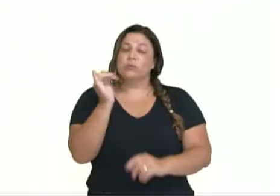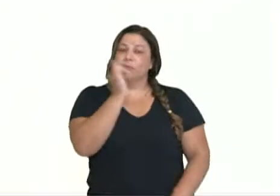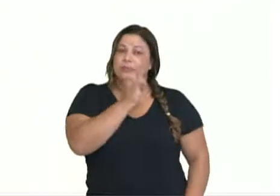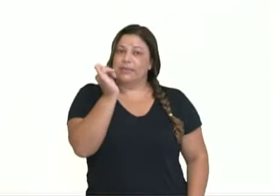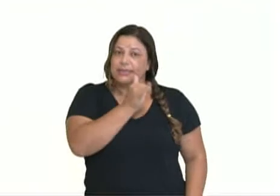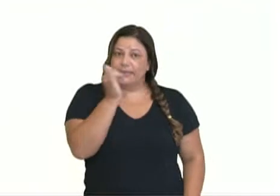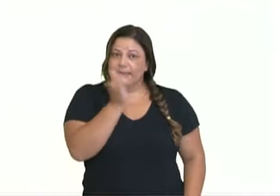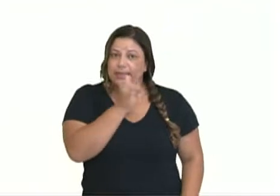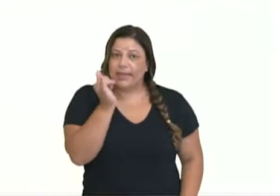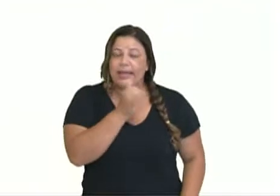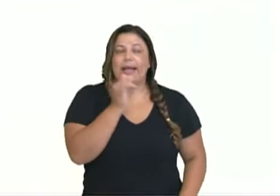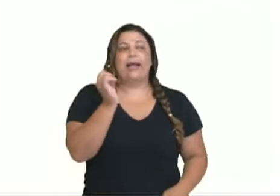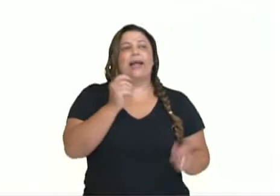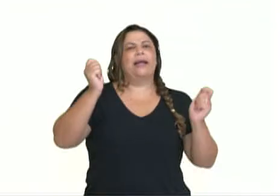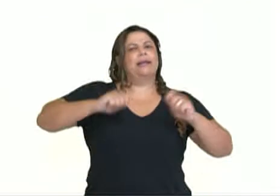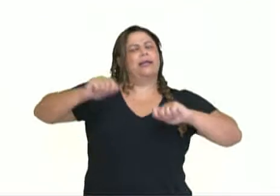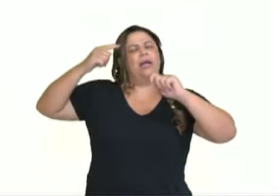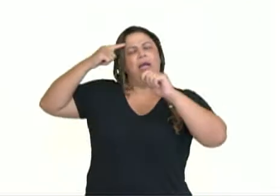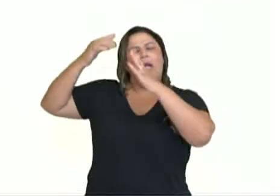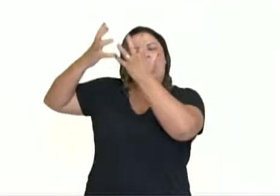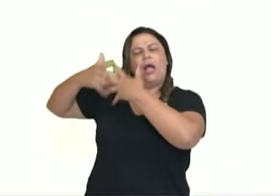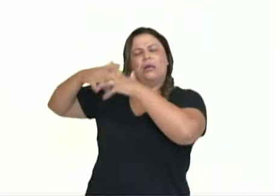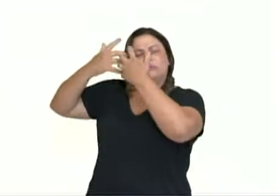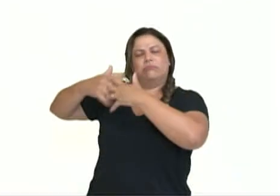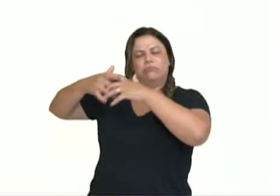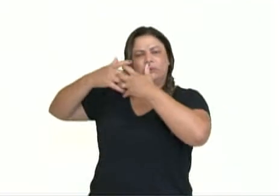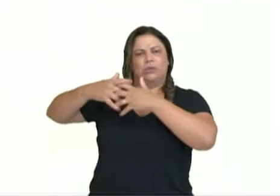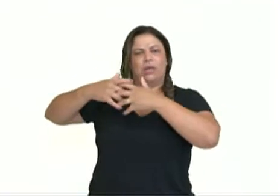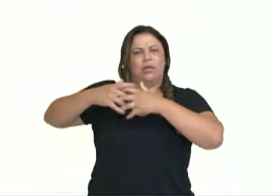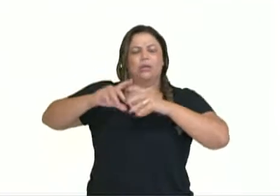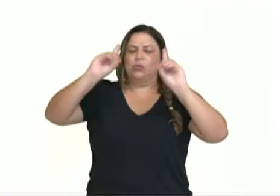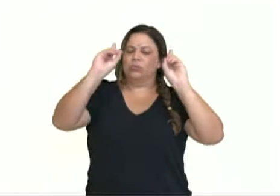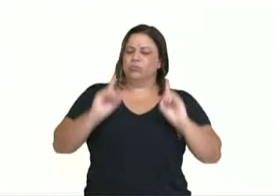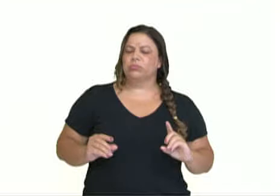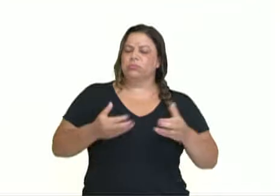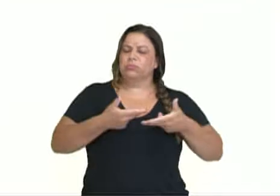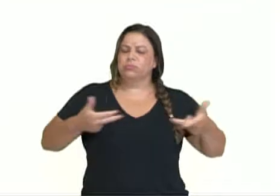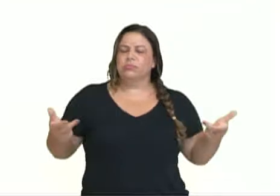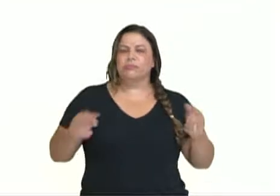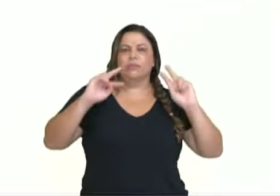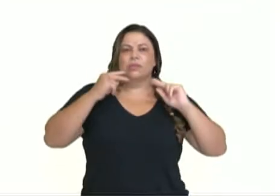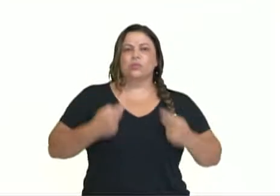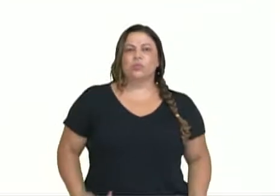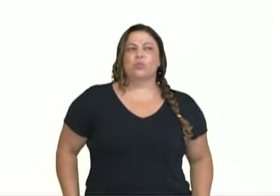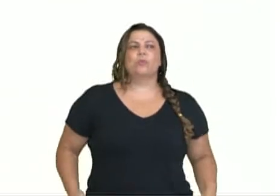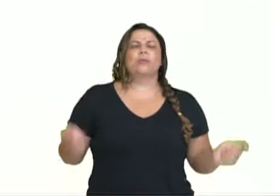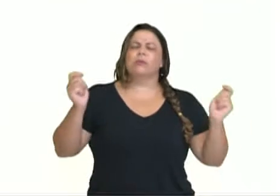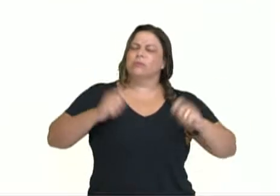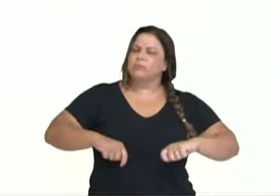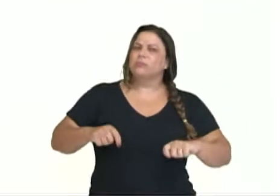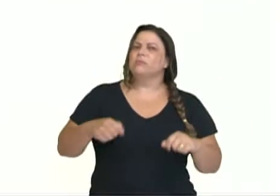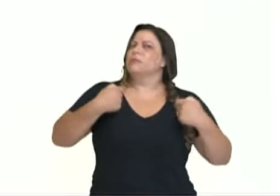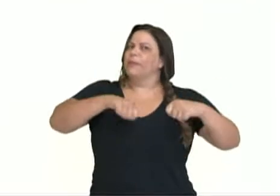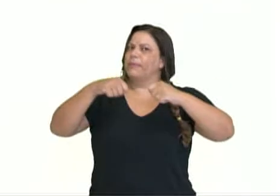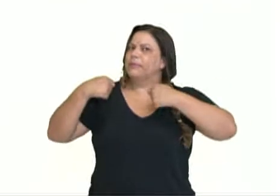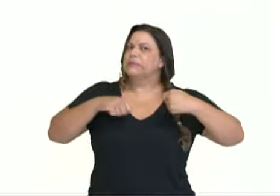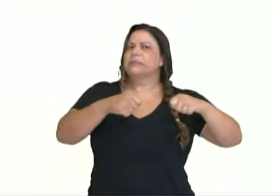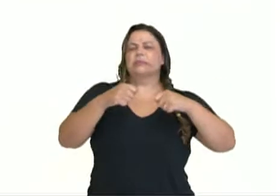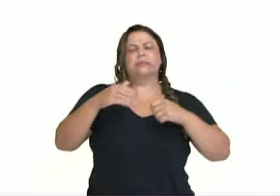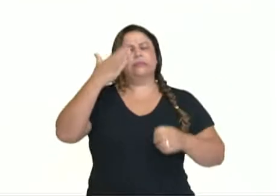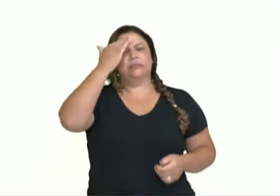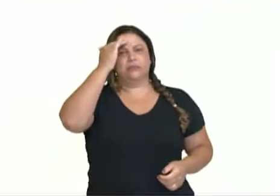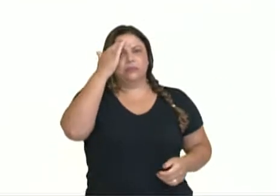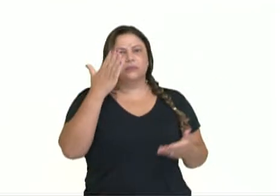Pregava a racionalidade e a dignidade do ser humano. Gente, é necessário que a gente